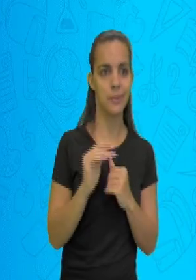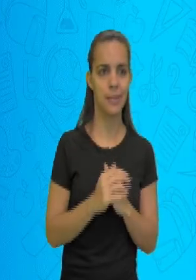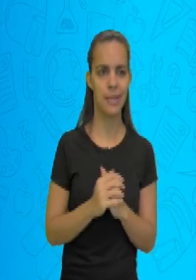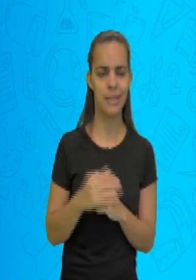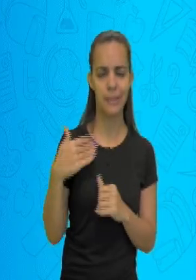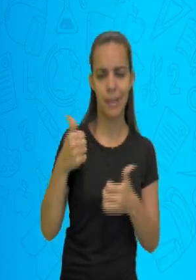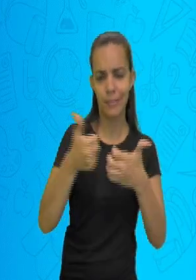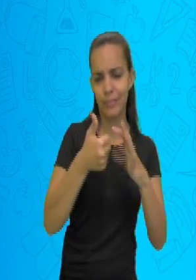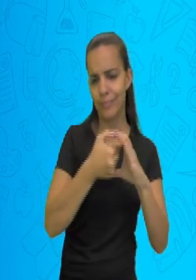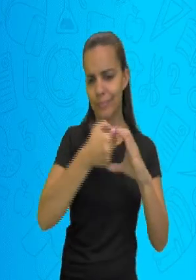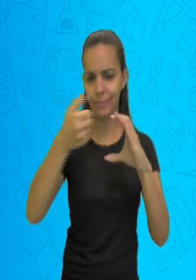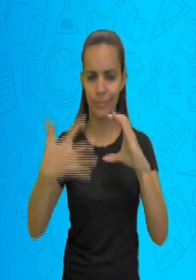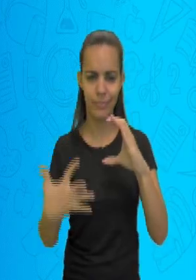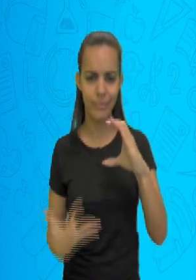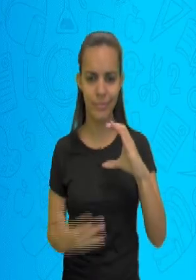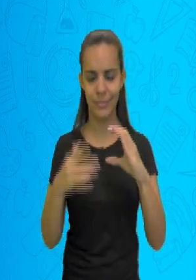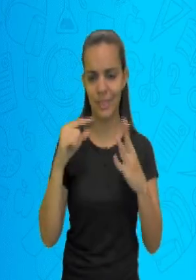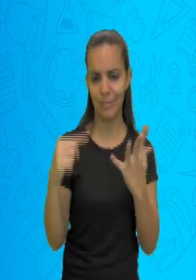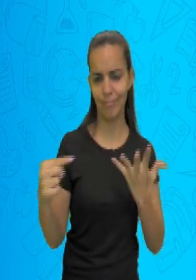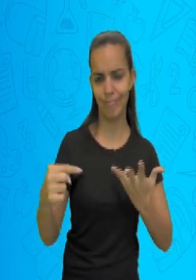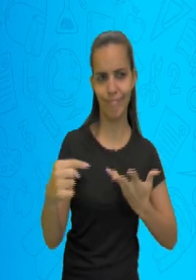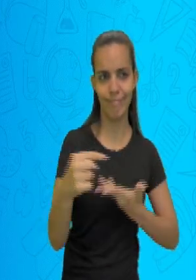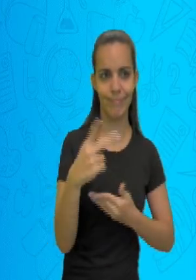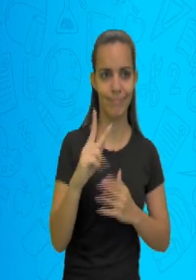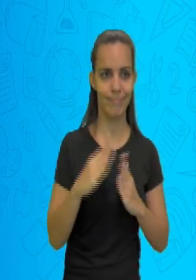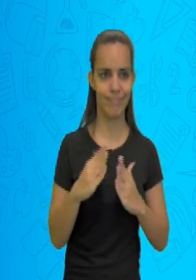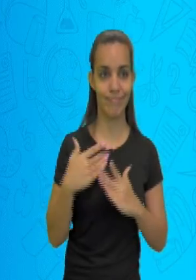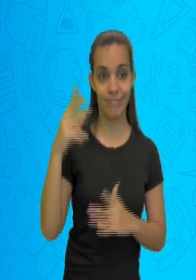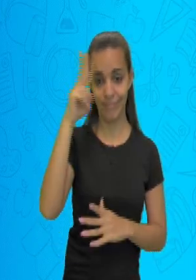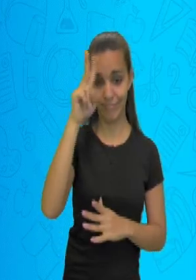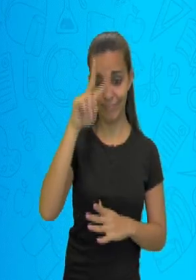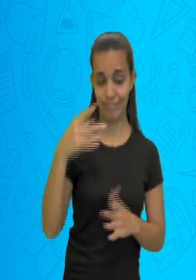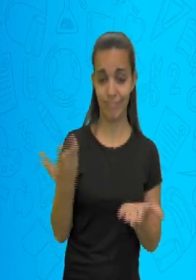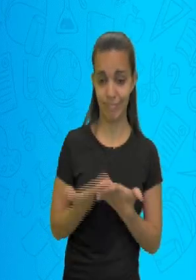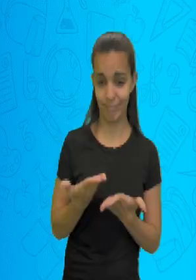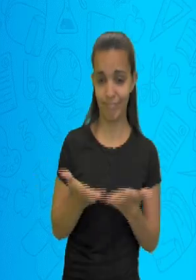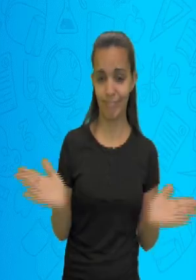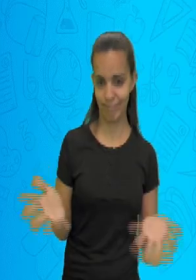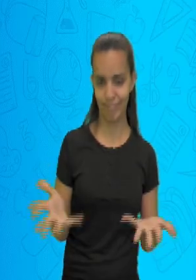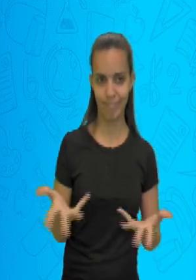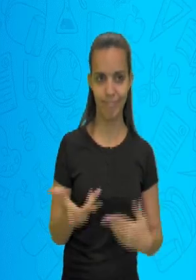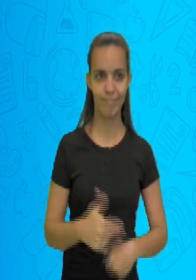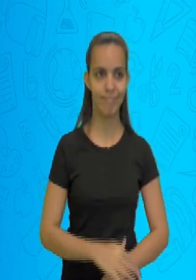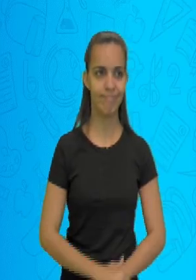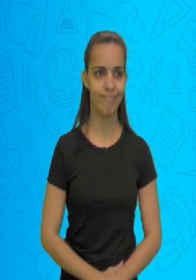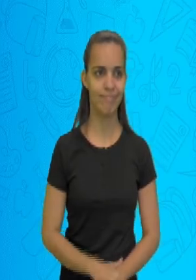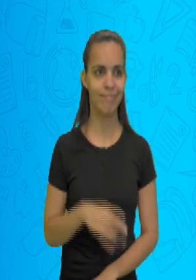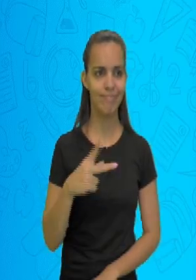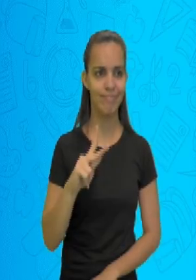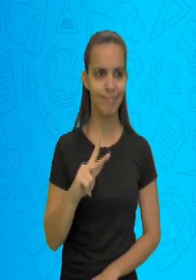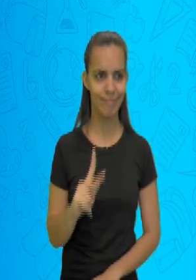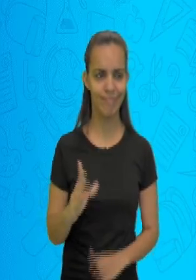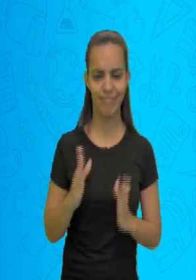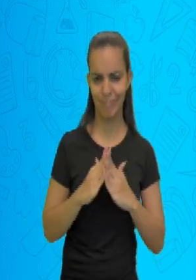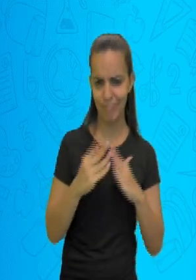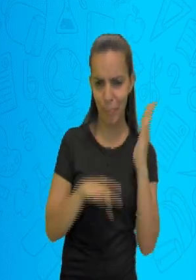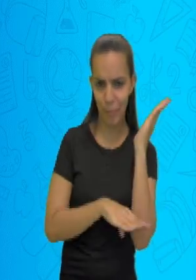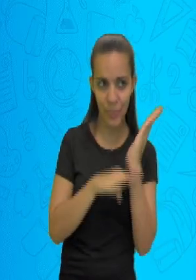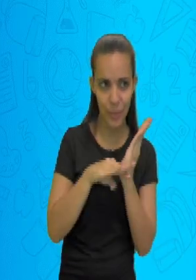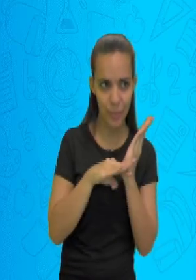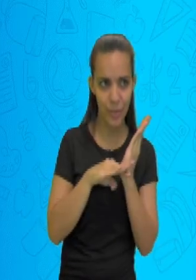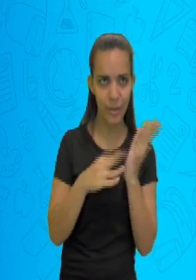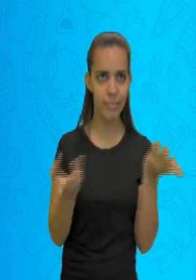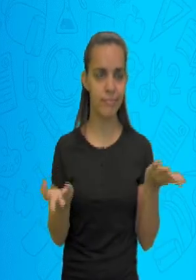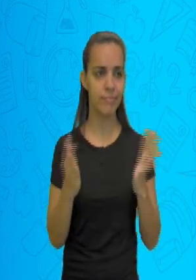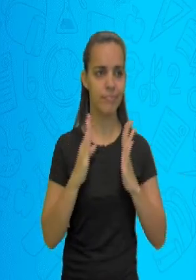as suas principais características, relembrando o que você aprendeu na aula de hoje. A sua casa, você mora em um prédio,